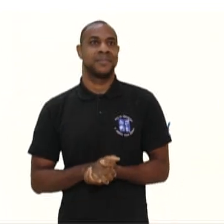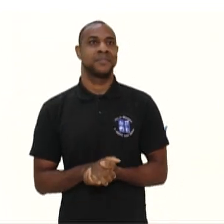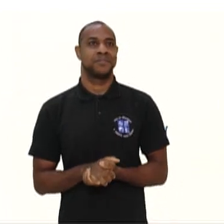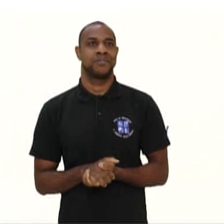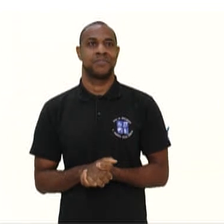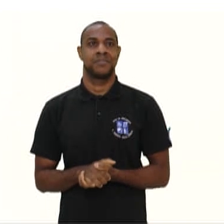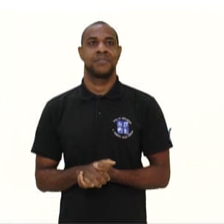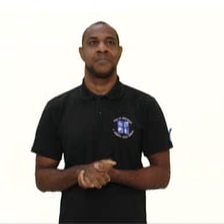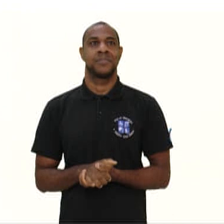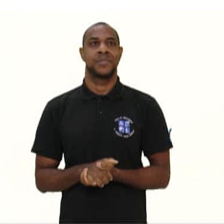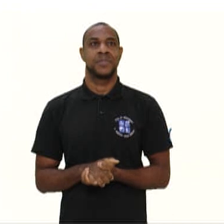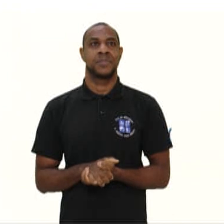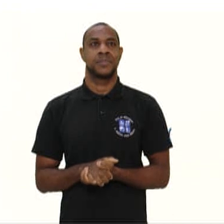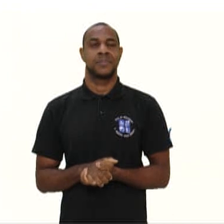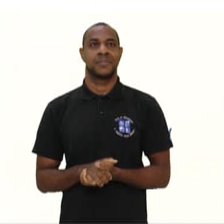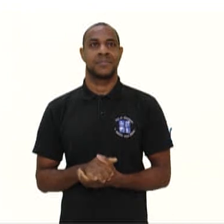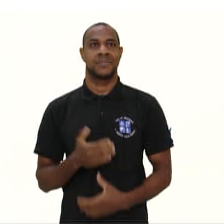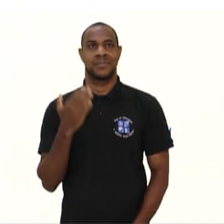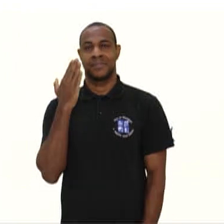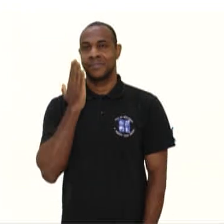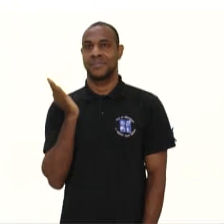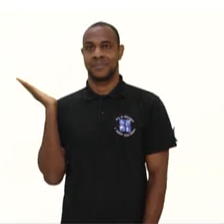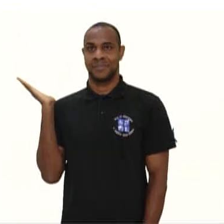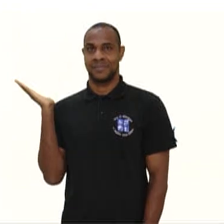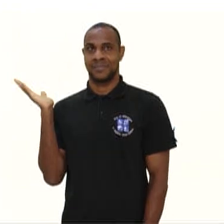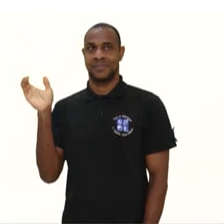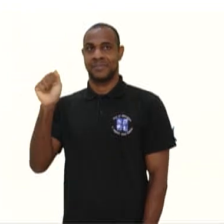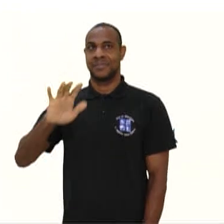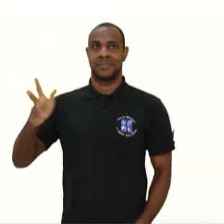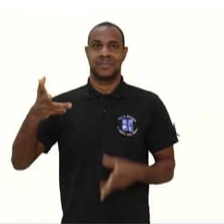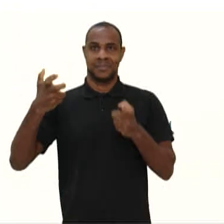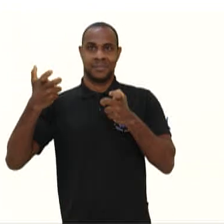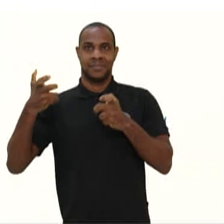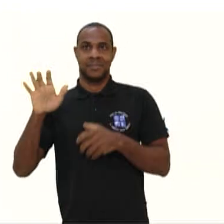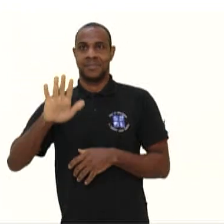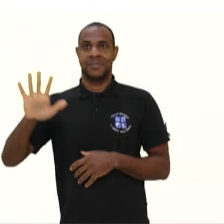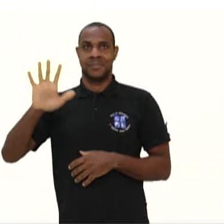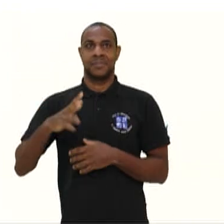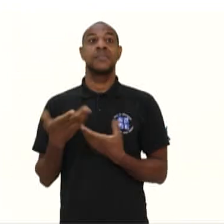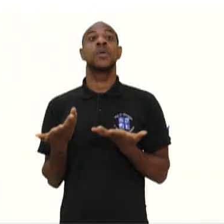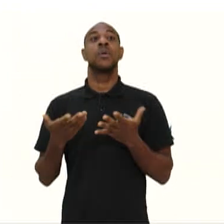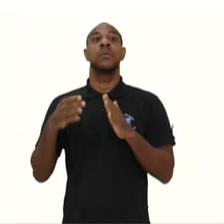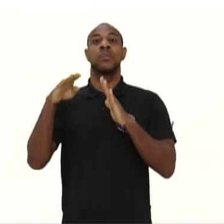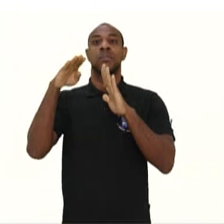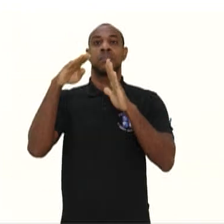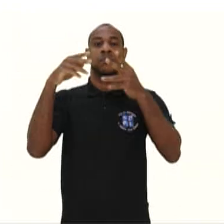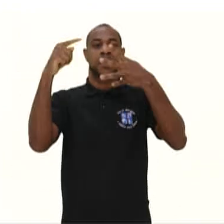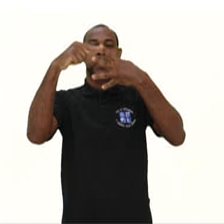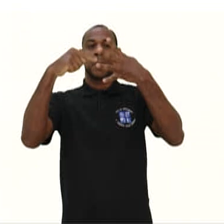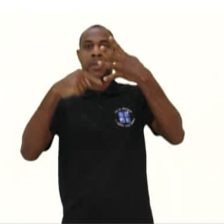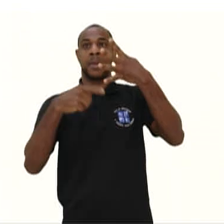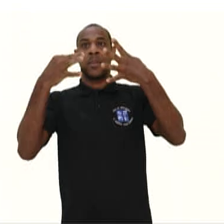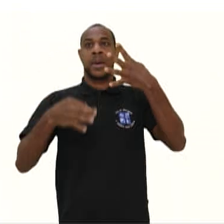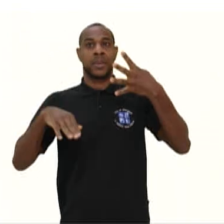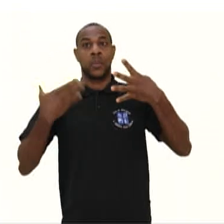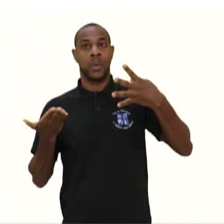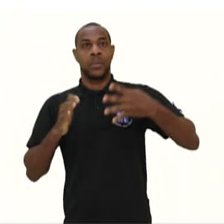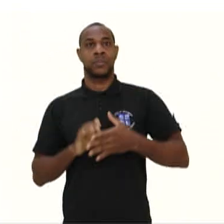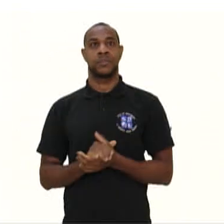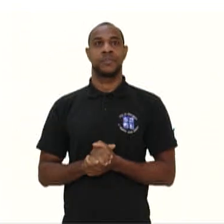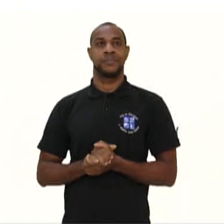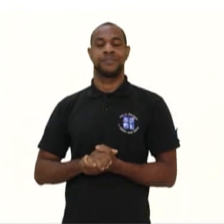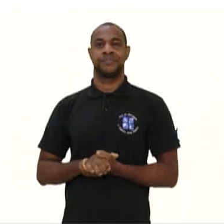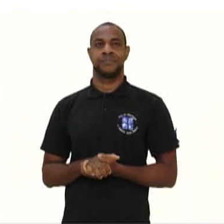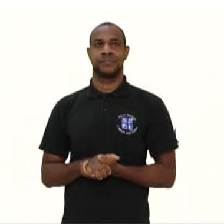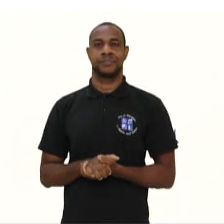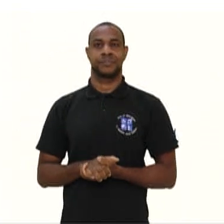para a nossa aula de hoje. Check the correct alternative. Observem a alternativa correta. Observe the picture. The